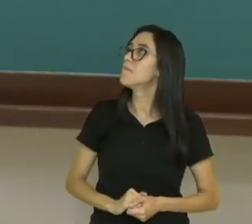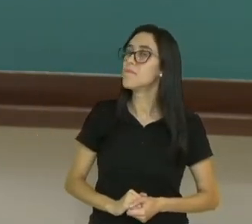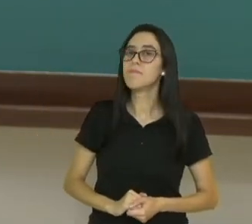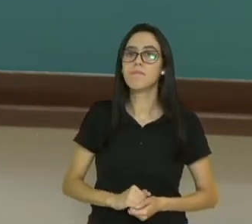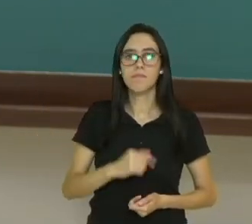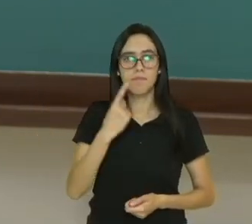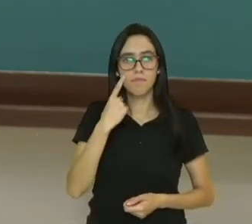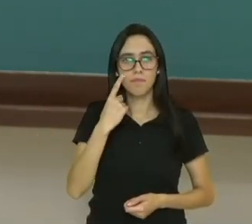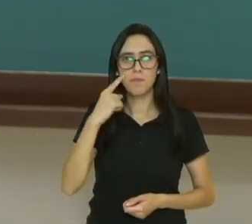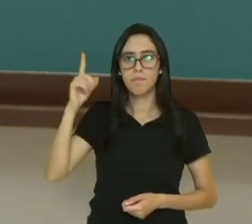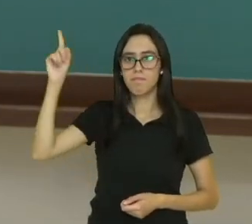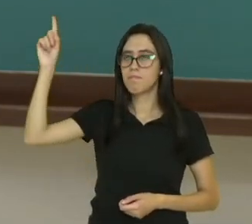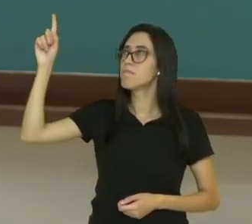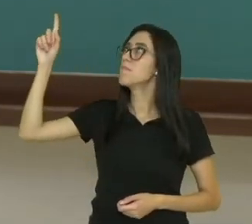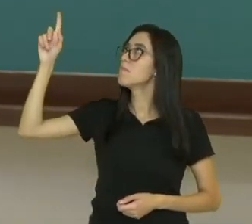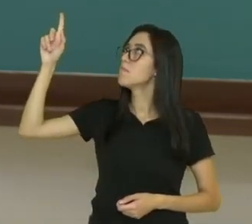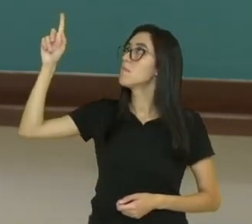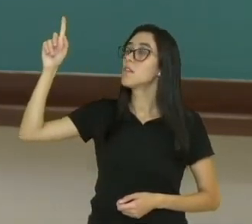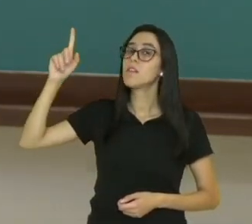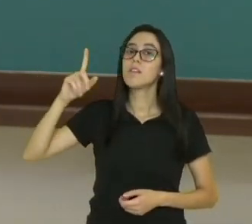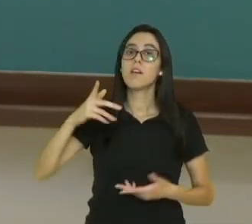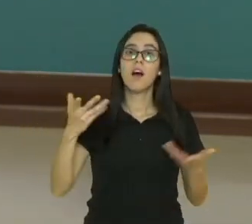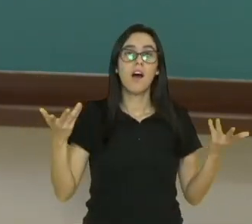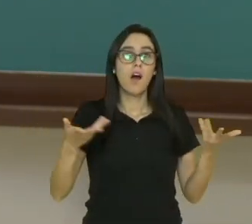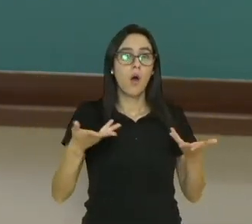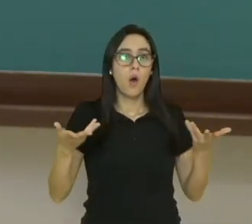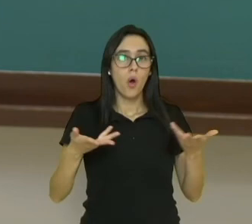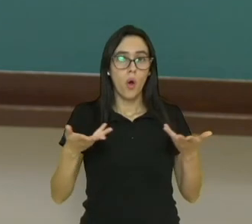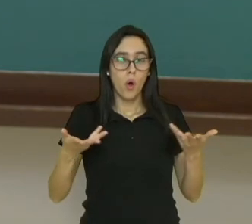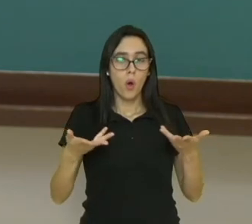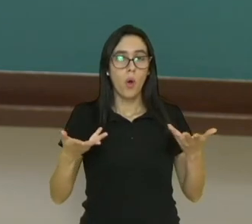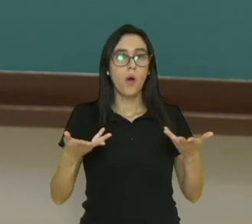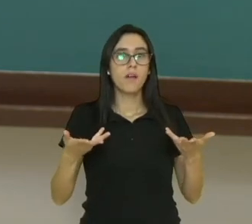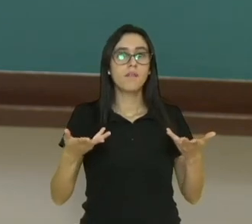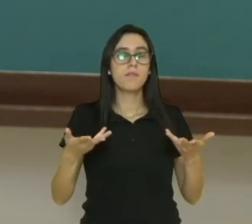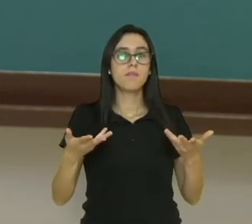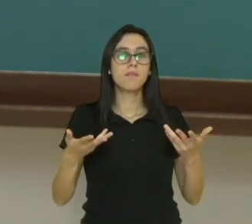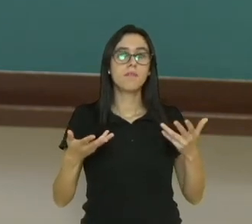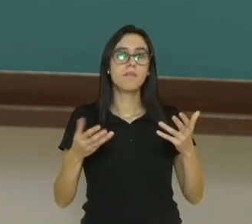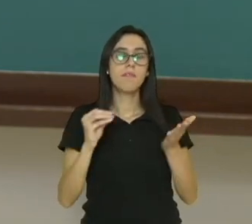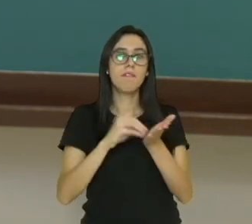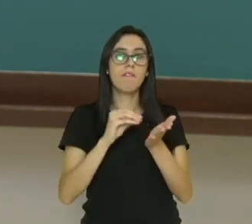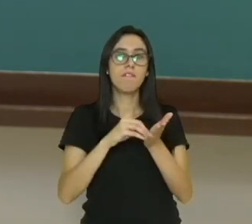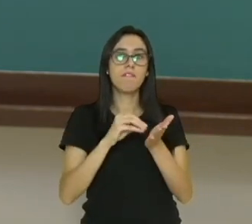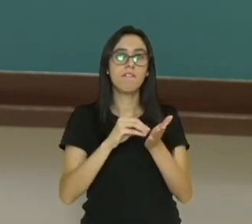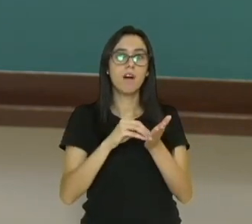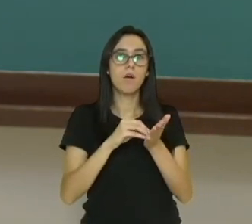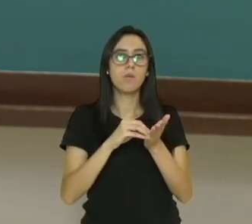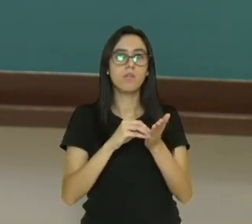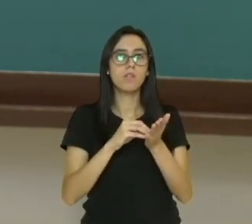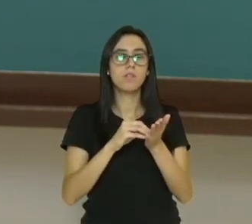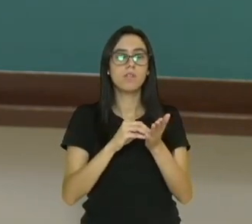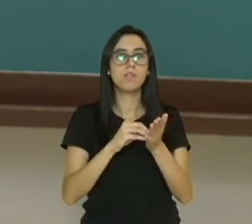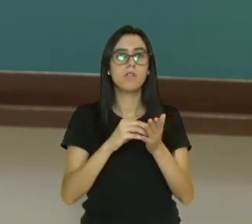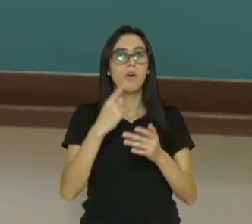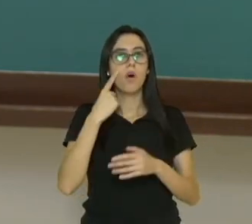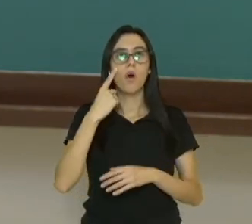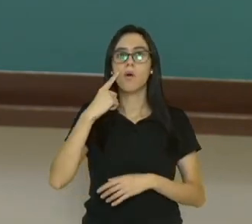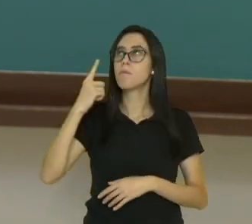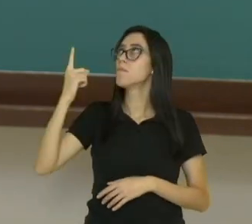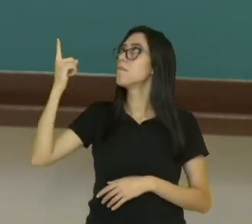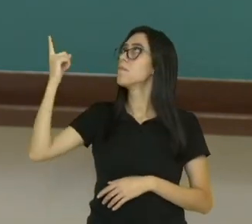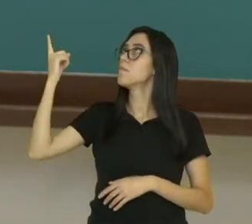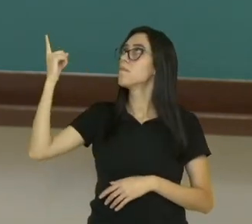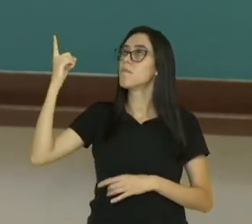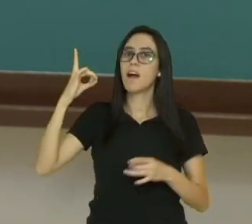4 divididos por 2 dá 2. Bom, acabou. Posso dividir mais uma vez por 2, ainda não acabou não, ó. Eu já estava